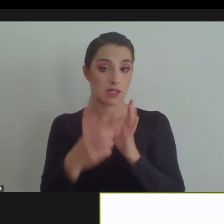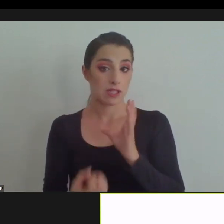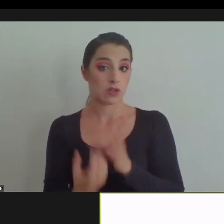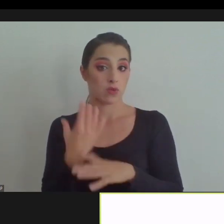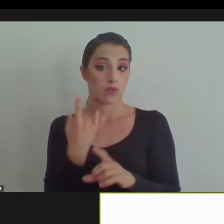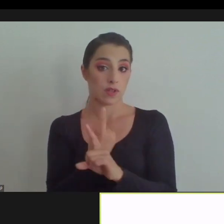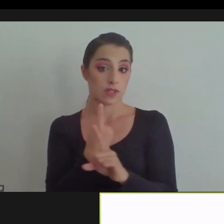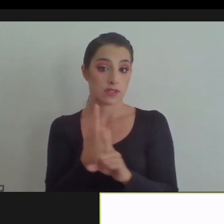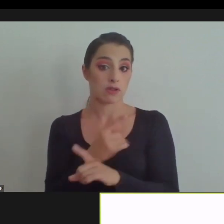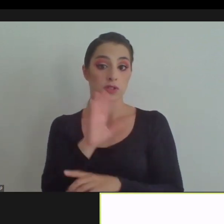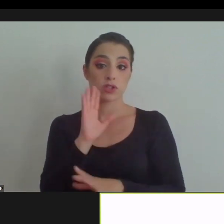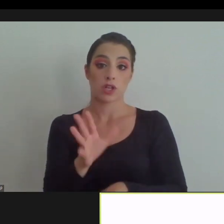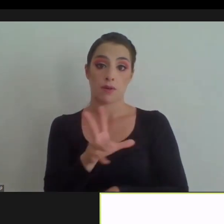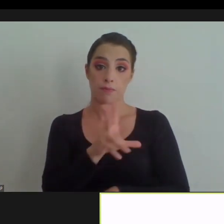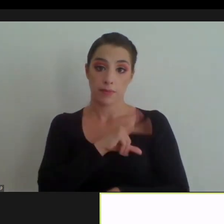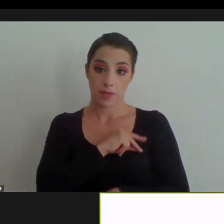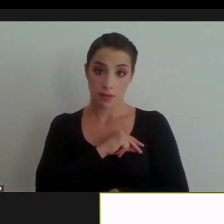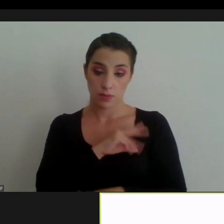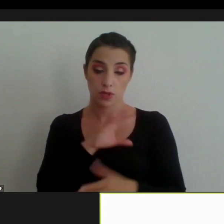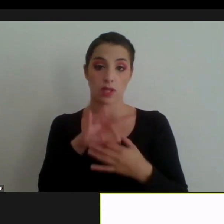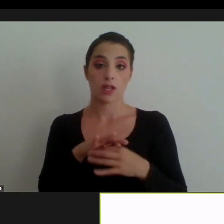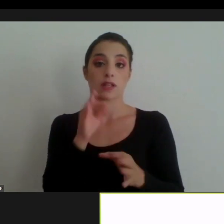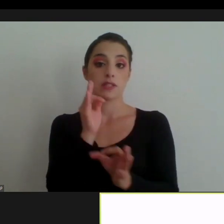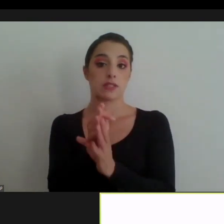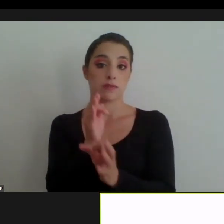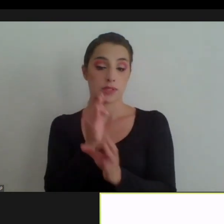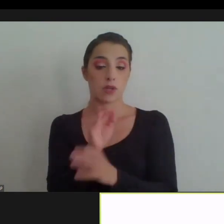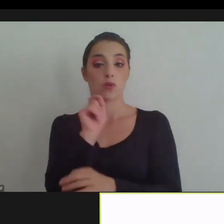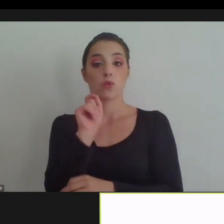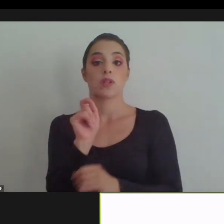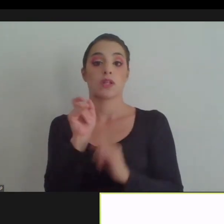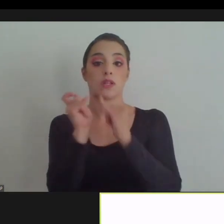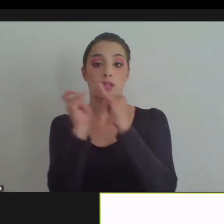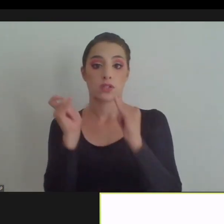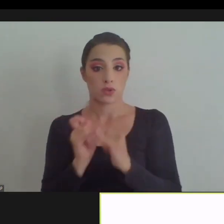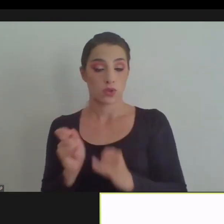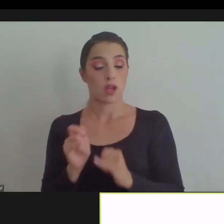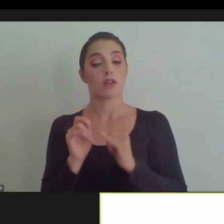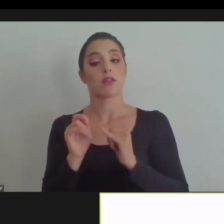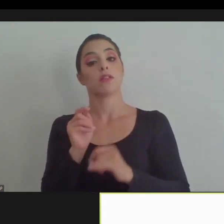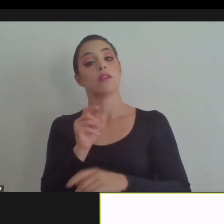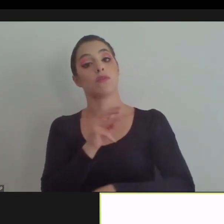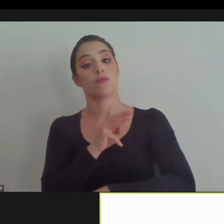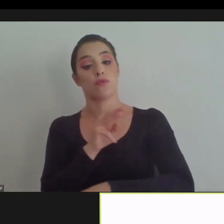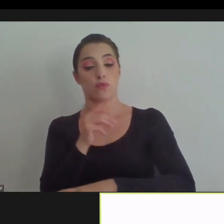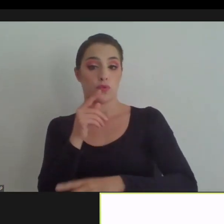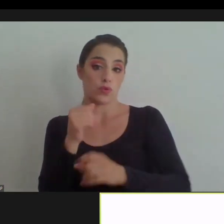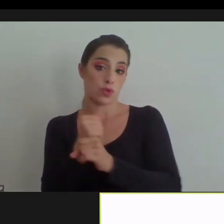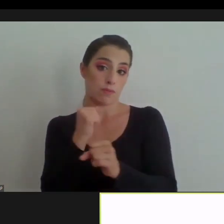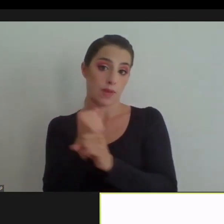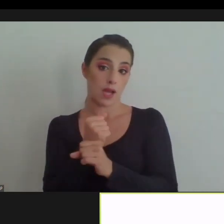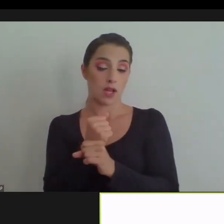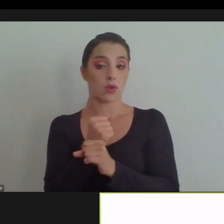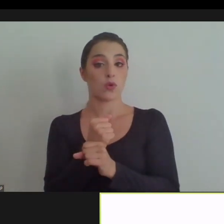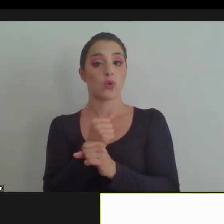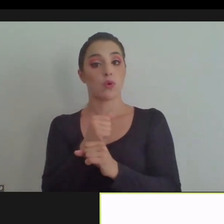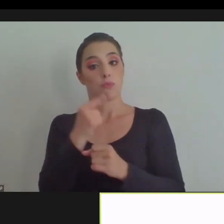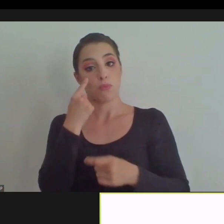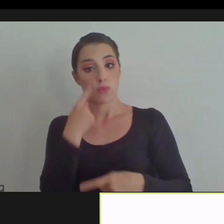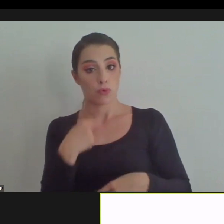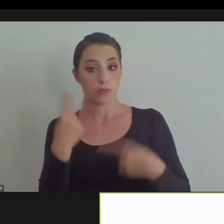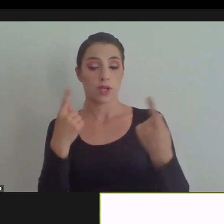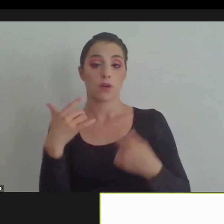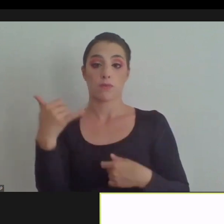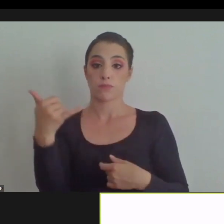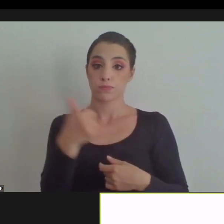ser premiado no âmbito da celebração do Dia Internacional da Função Pública como o segundo melhor projeto a nível